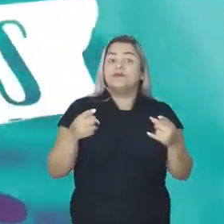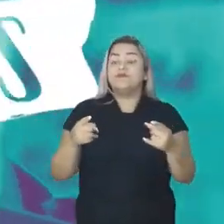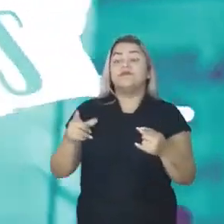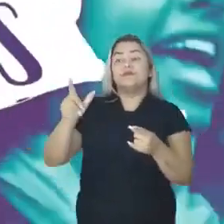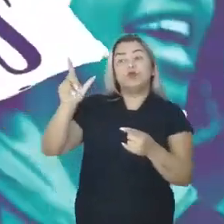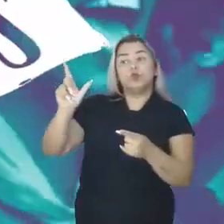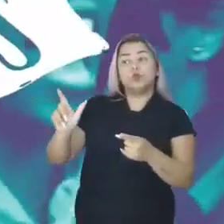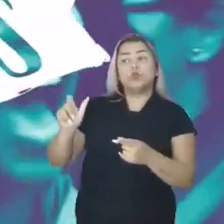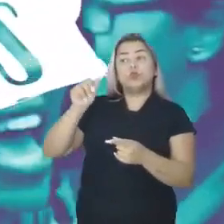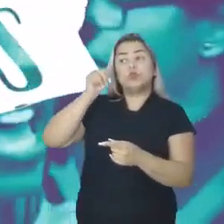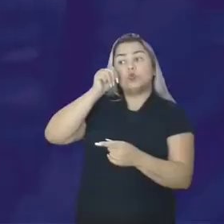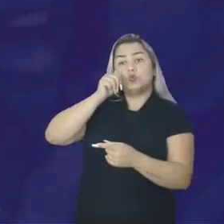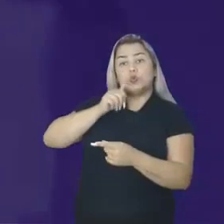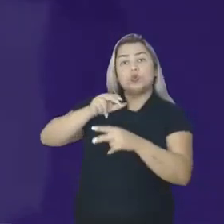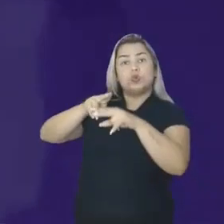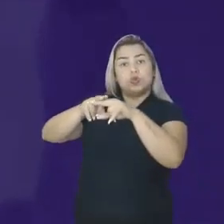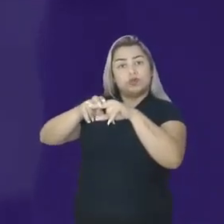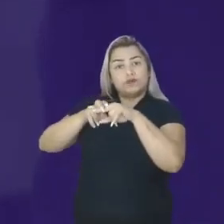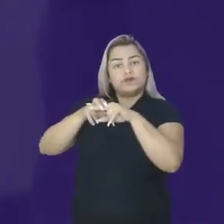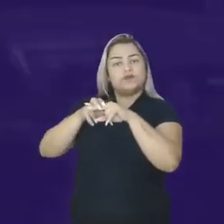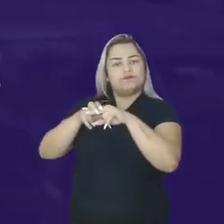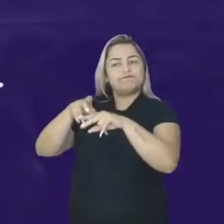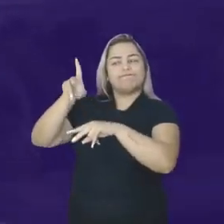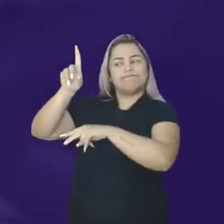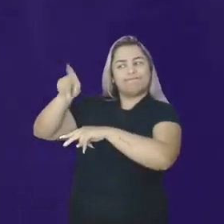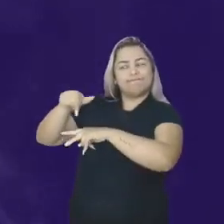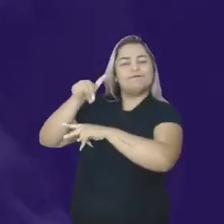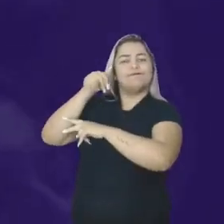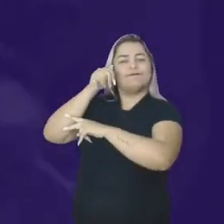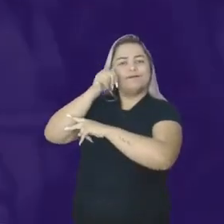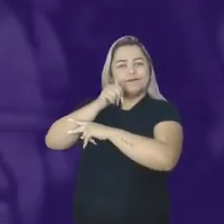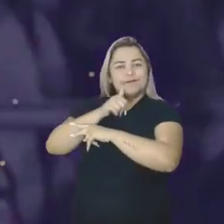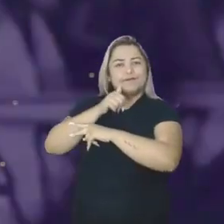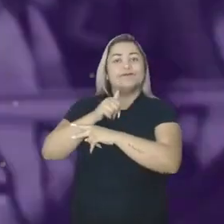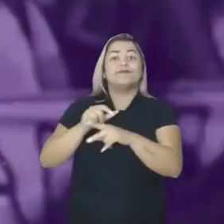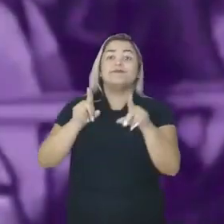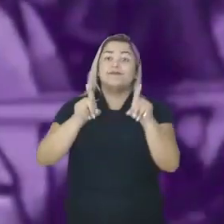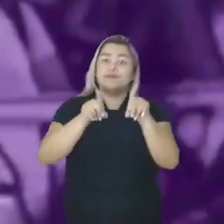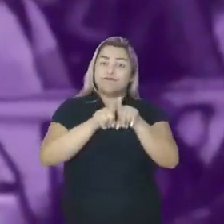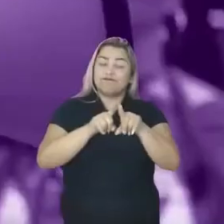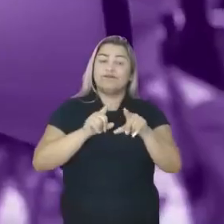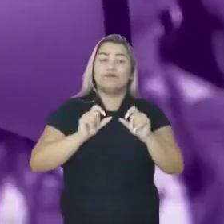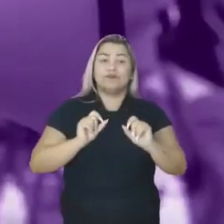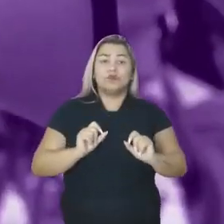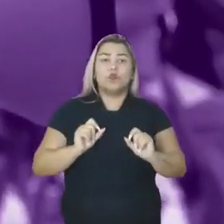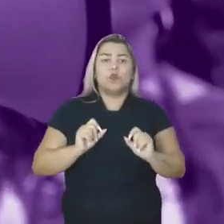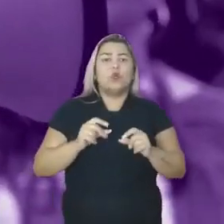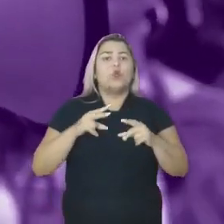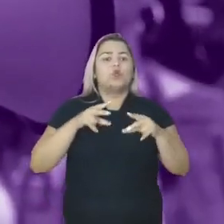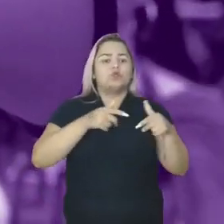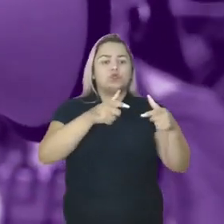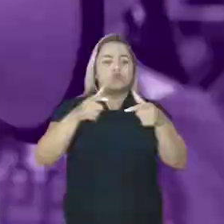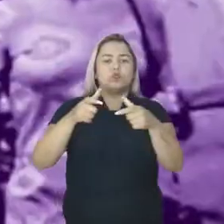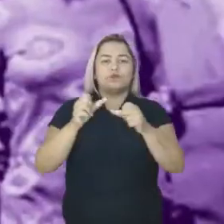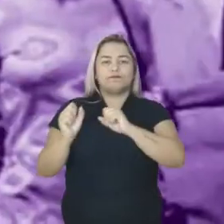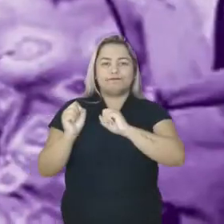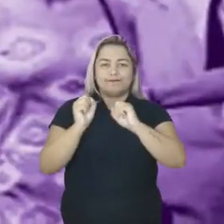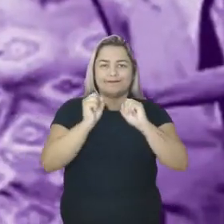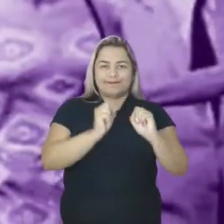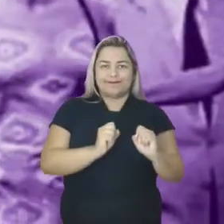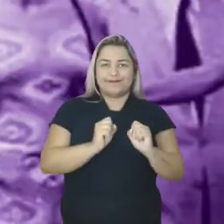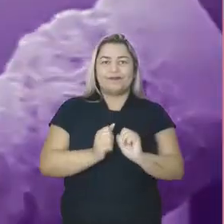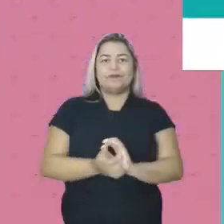Eu sou uma delas, são elas por elas, ocupando os espaços